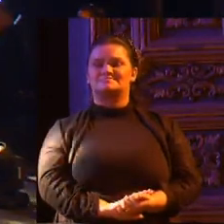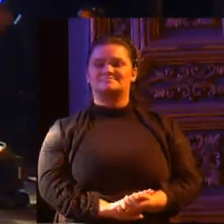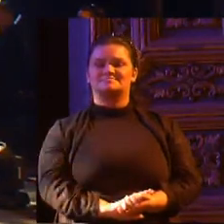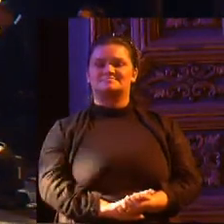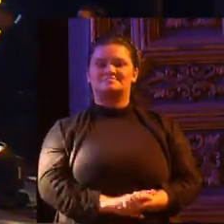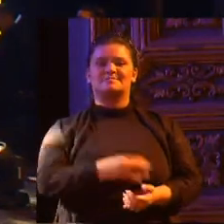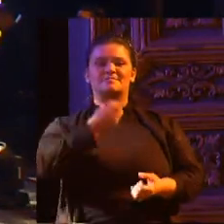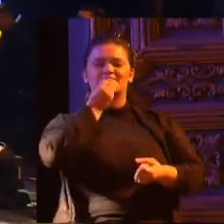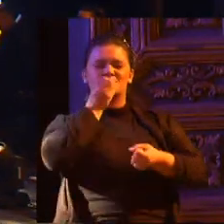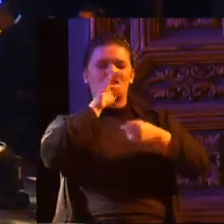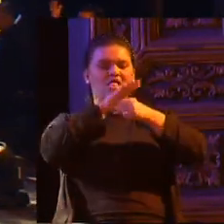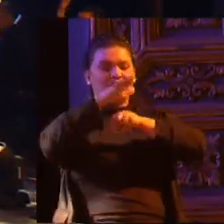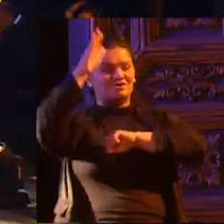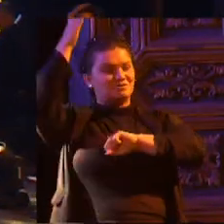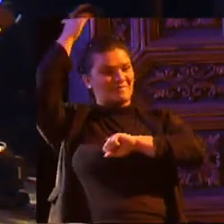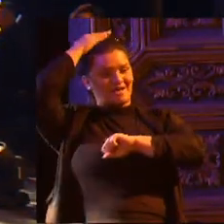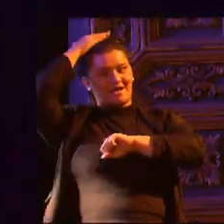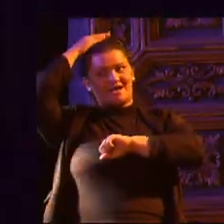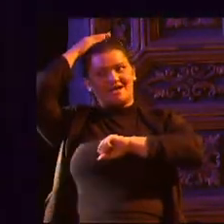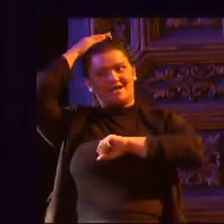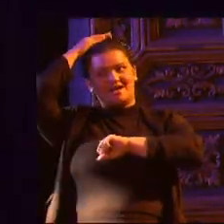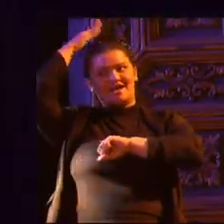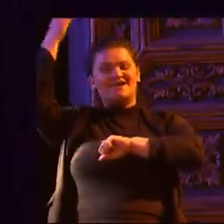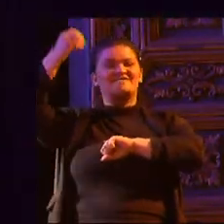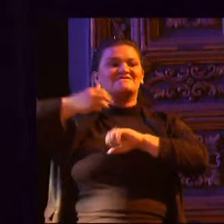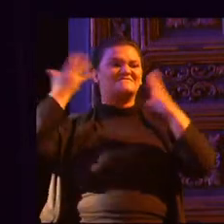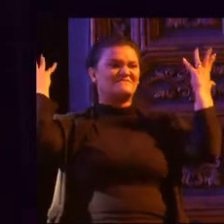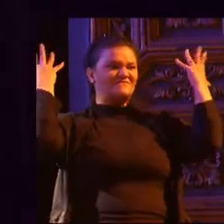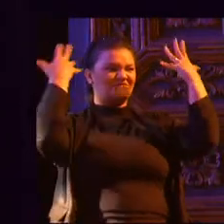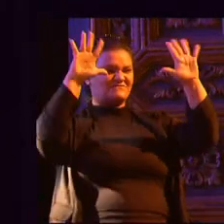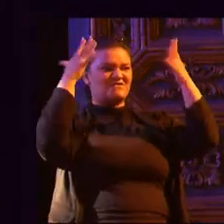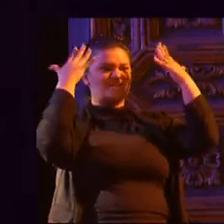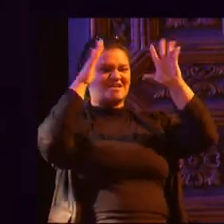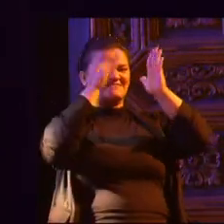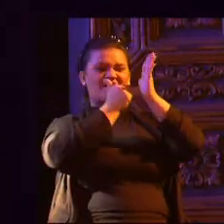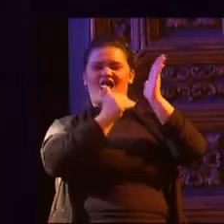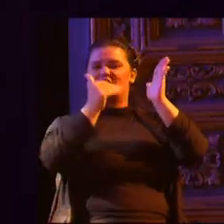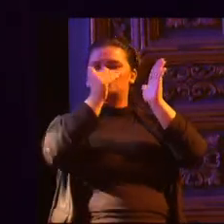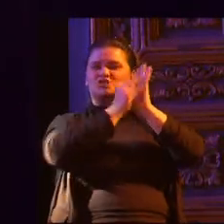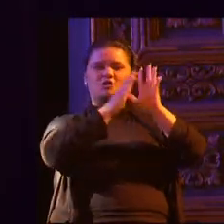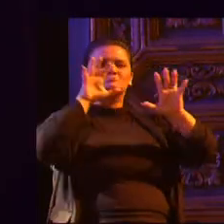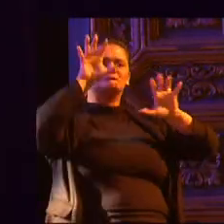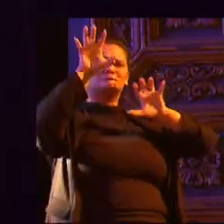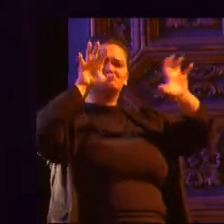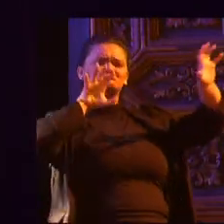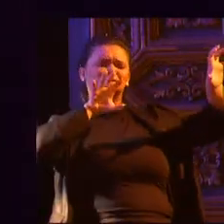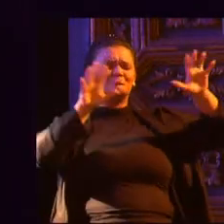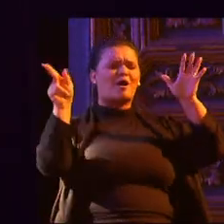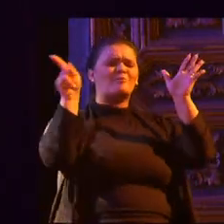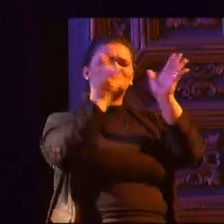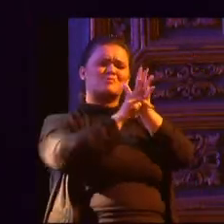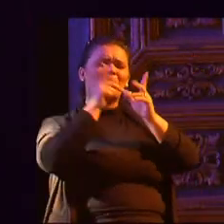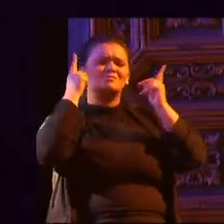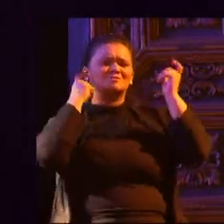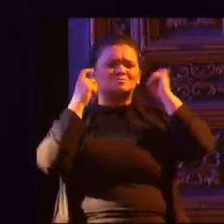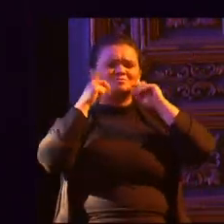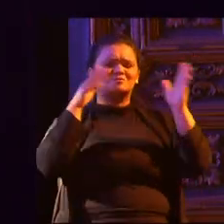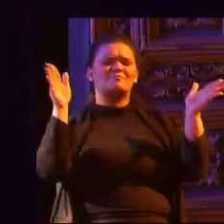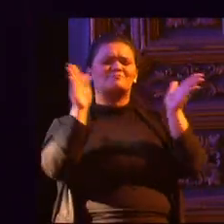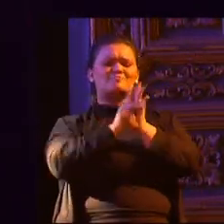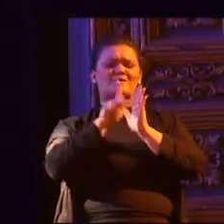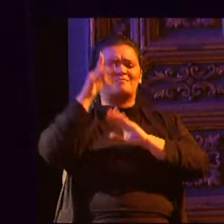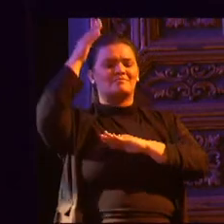Boa noite, Pará. Um viva a todas as aparelhagens do Pará.